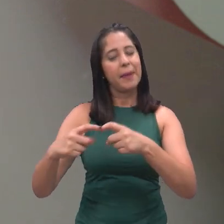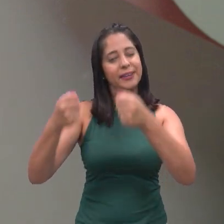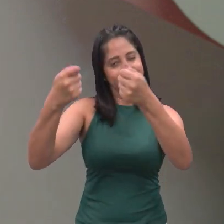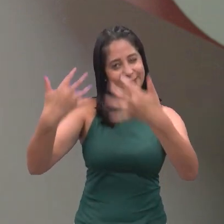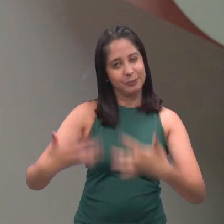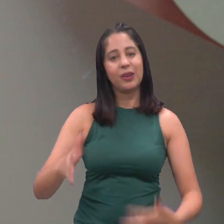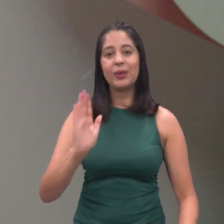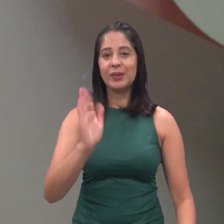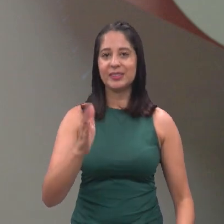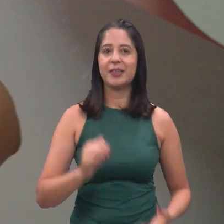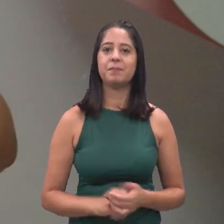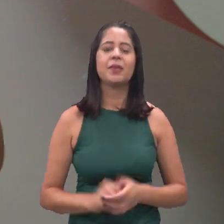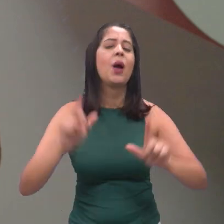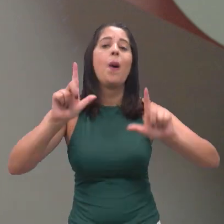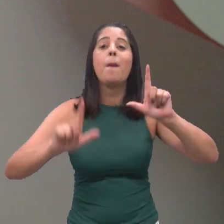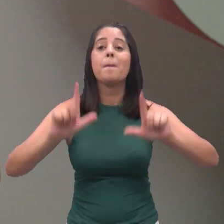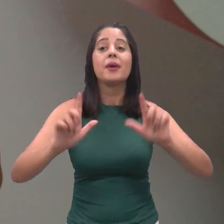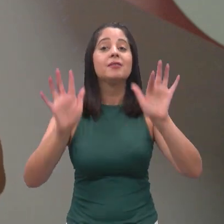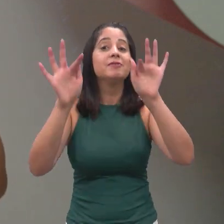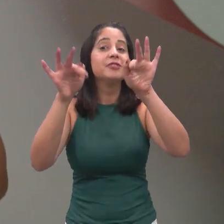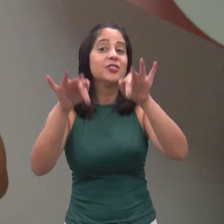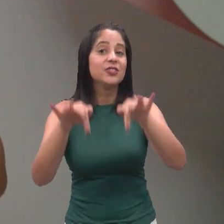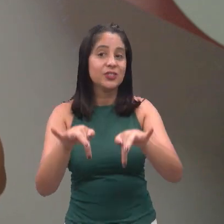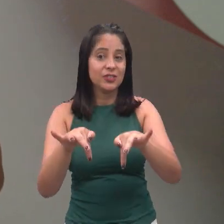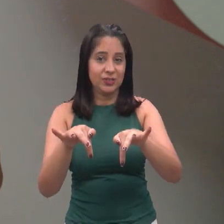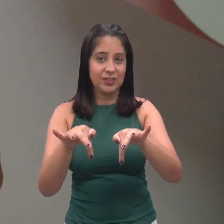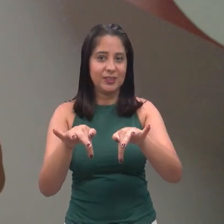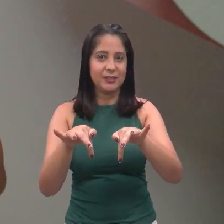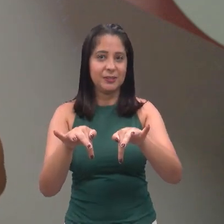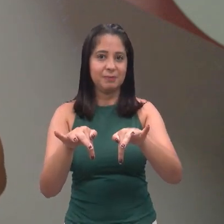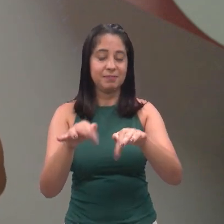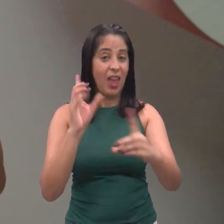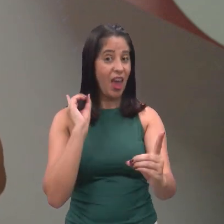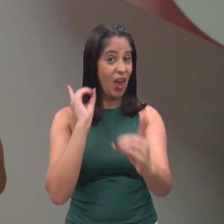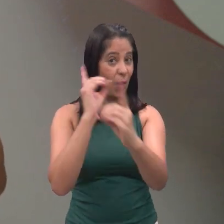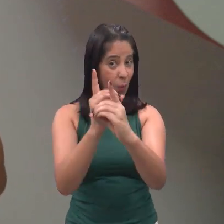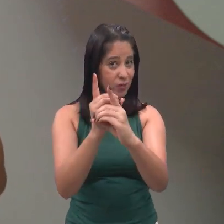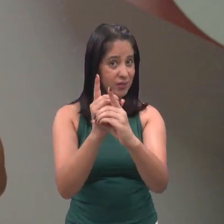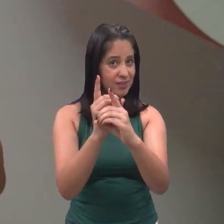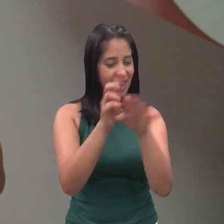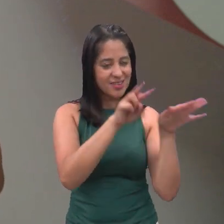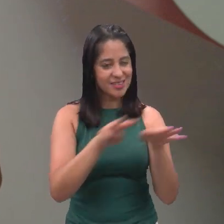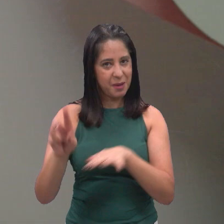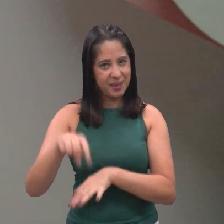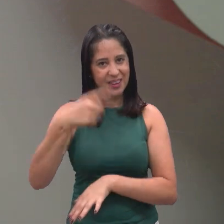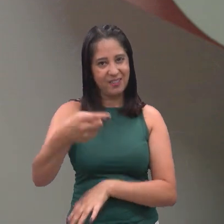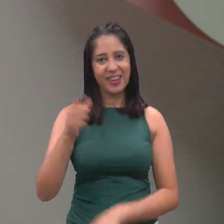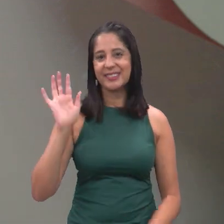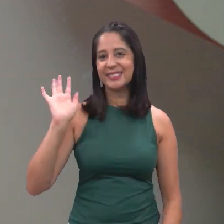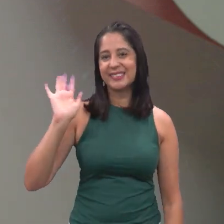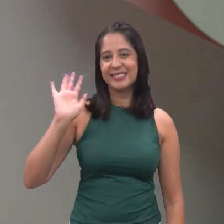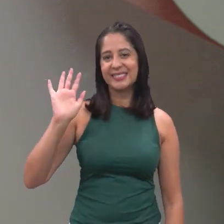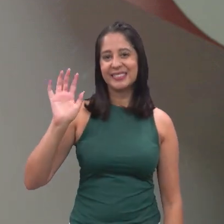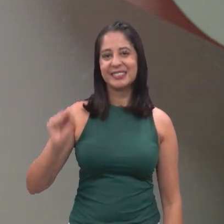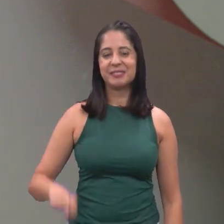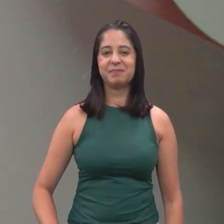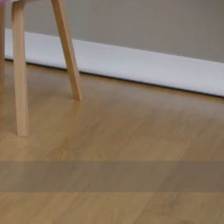programa. Hoje Bem com Você de hoje fica por aqui. Eu encontro você no próximo programa. Até mais!